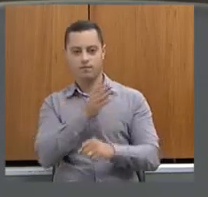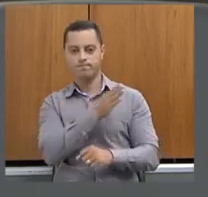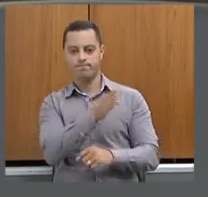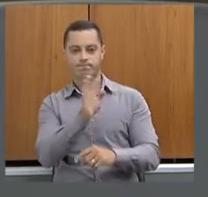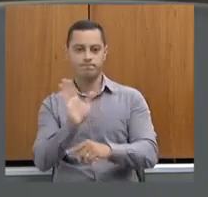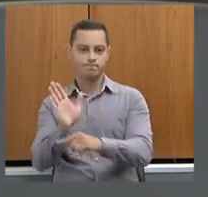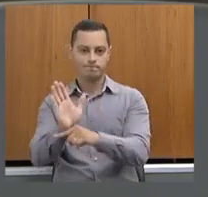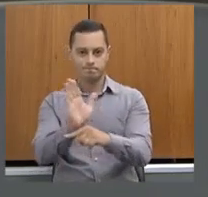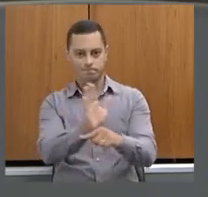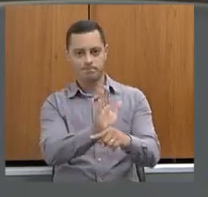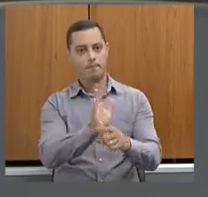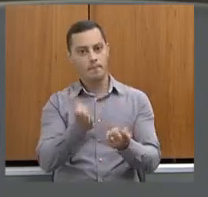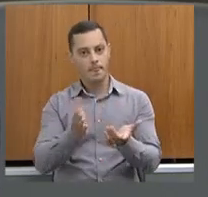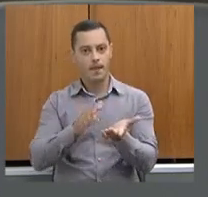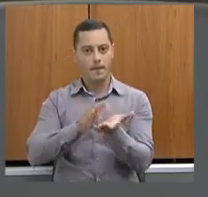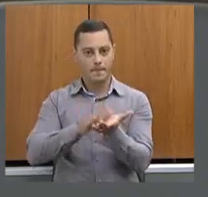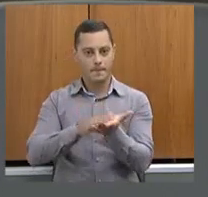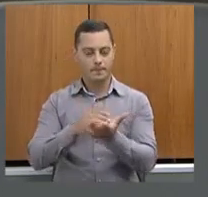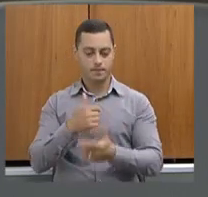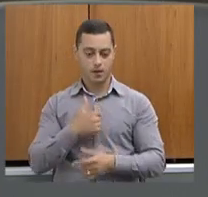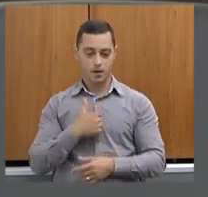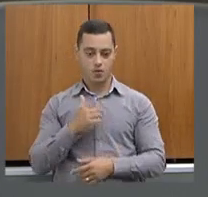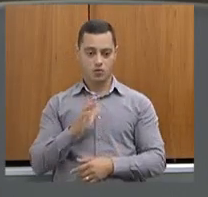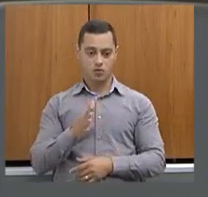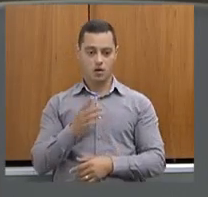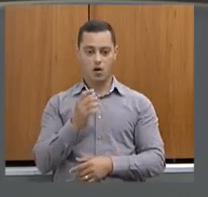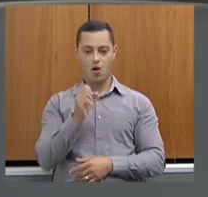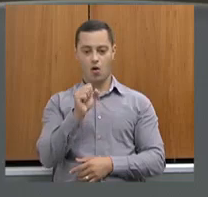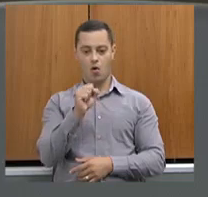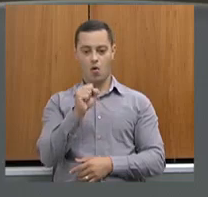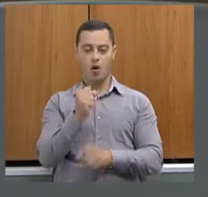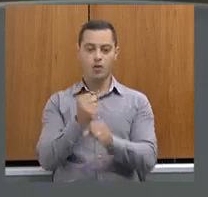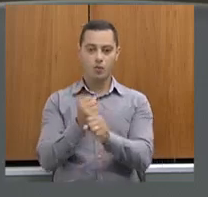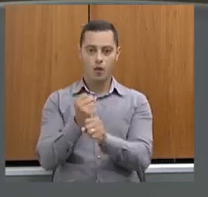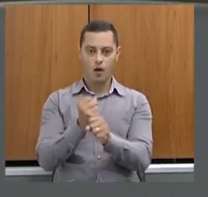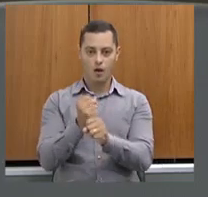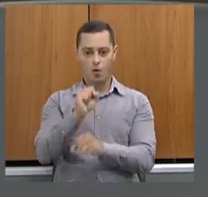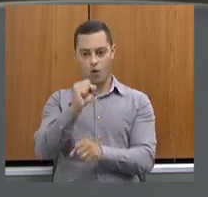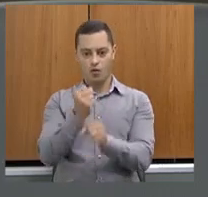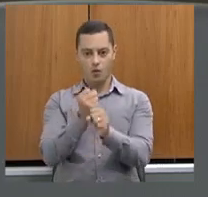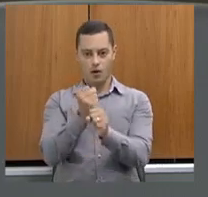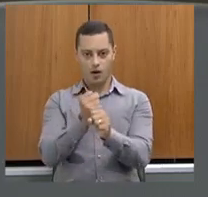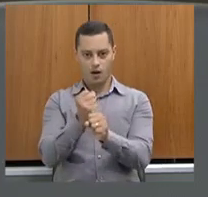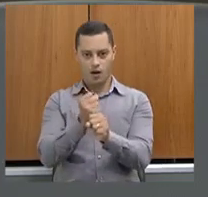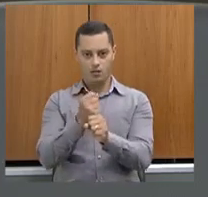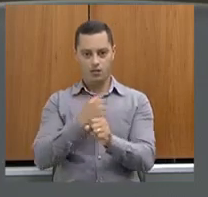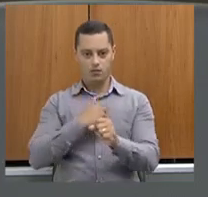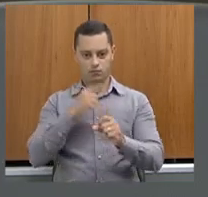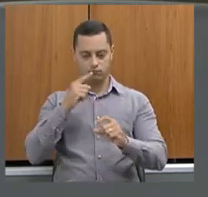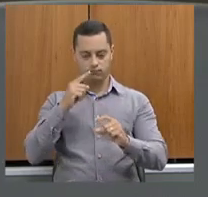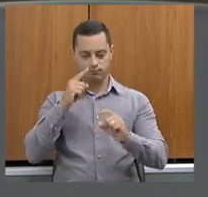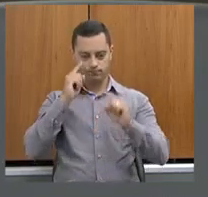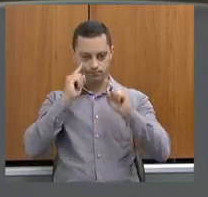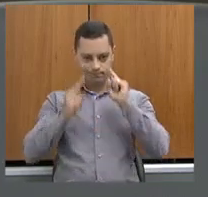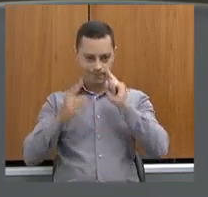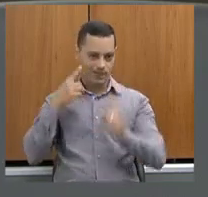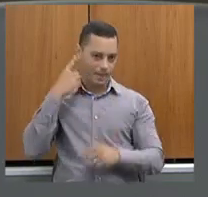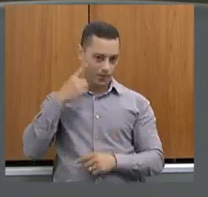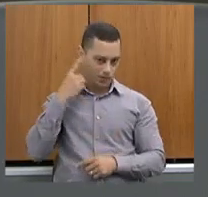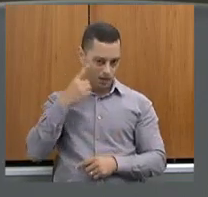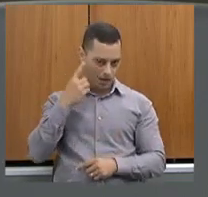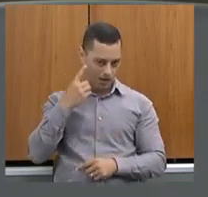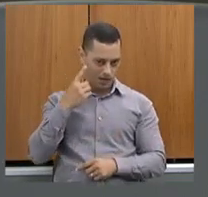nesses 8 anos de Mandato no meu segundo mandato indo agora para o terceiro mandato